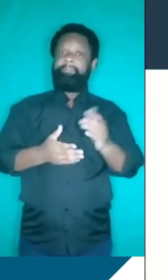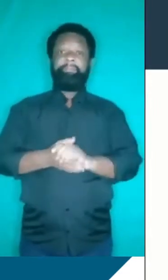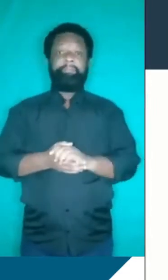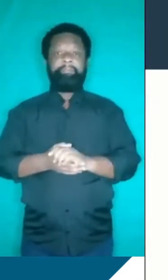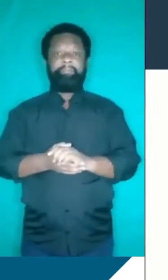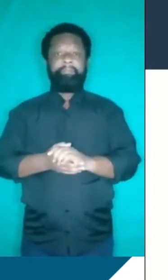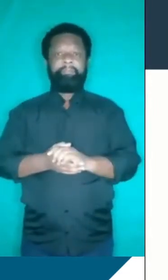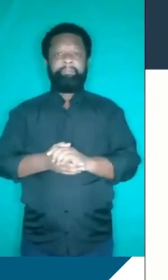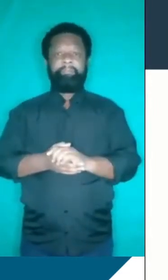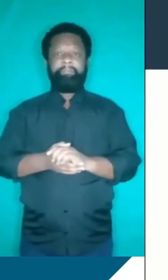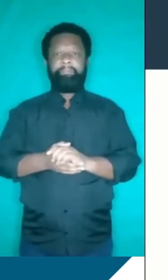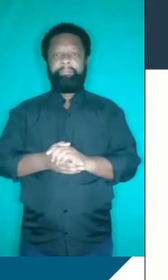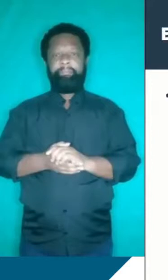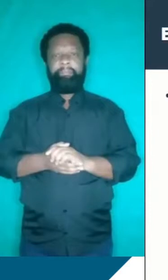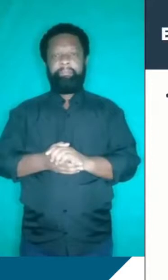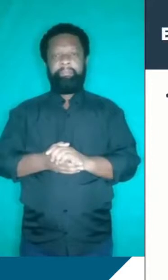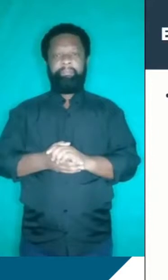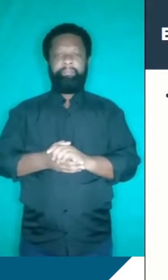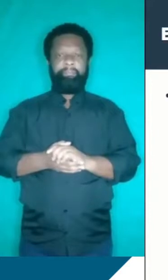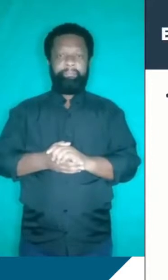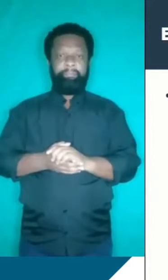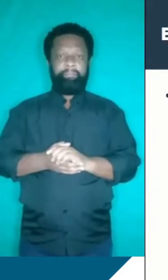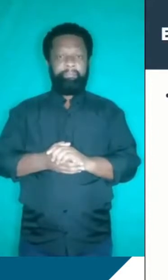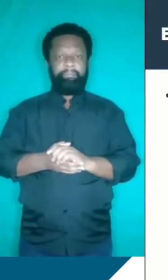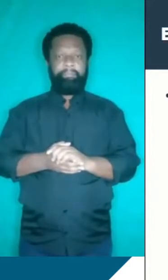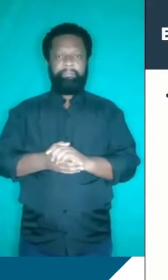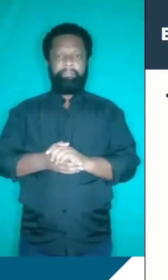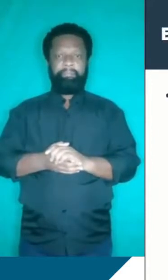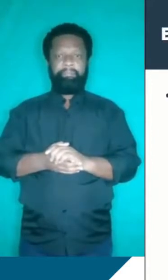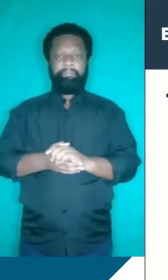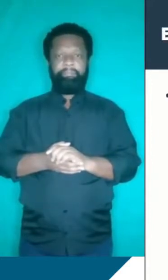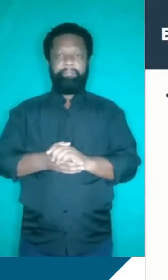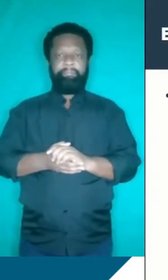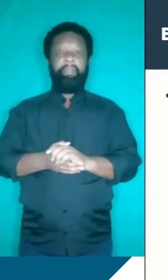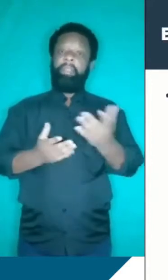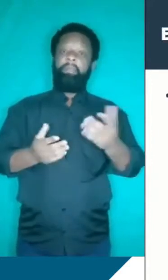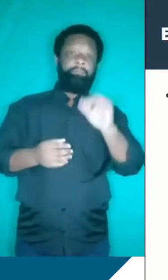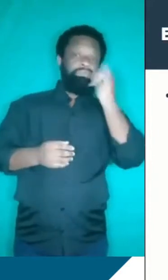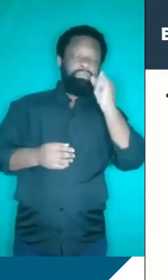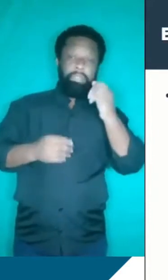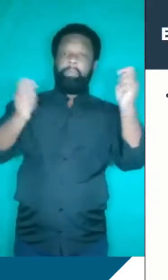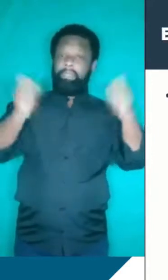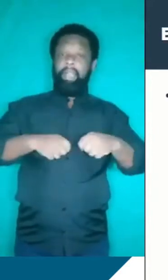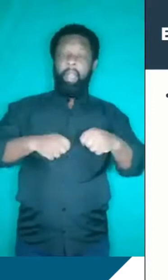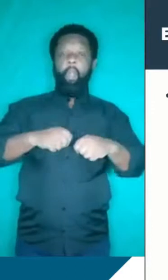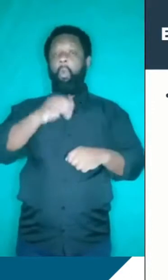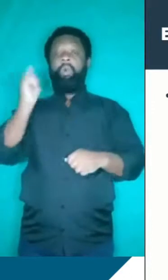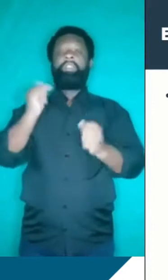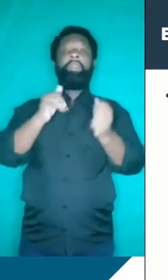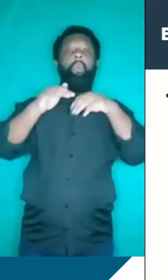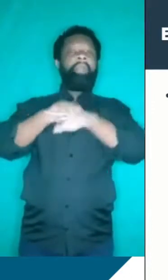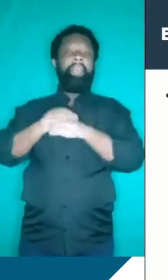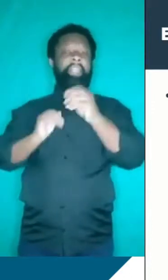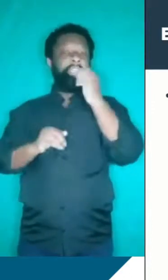ela dá 1.400 joules. Outra forma de energia potencial, outra forma de